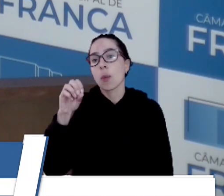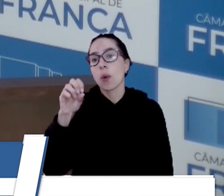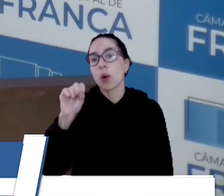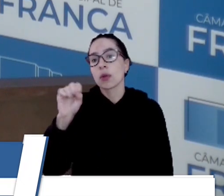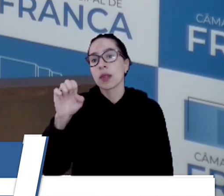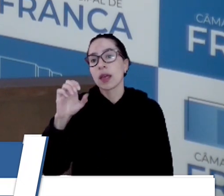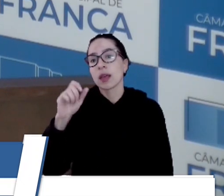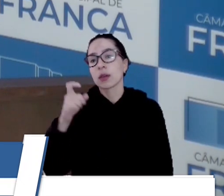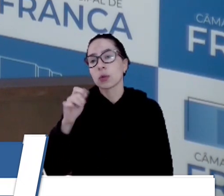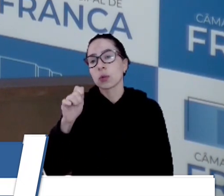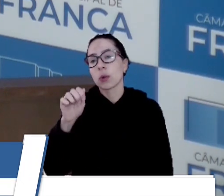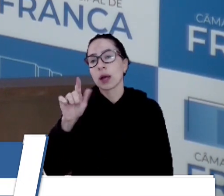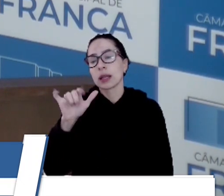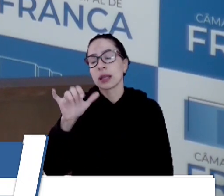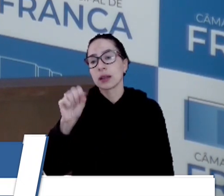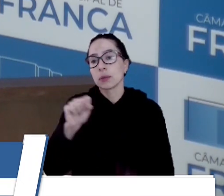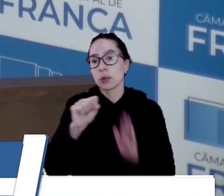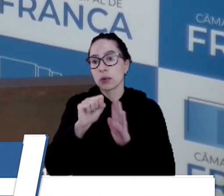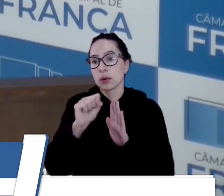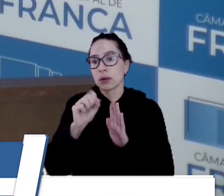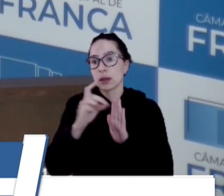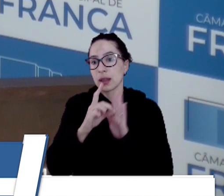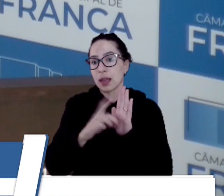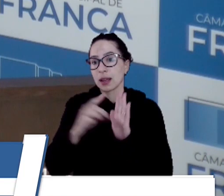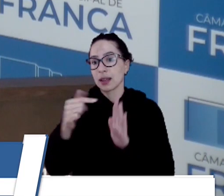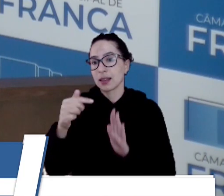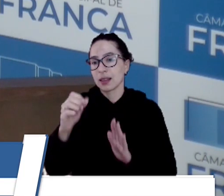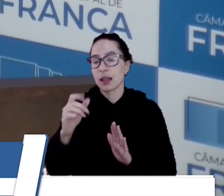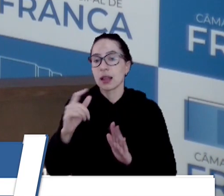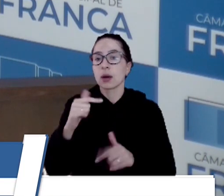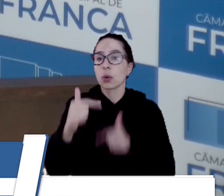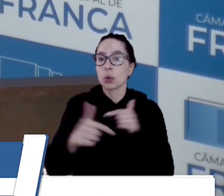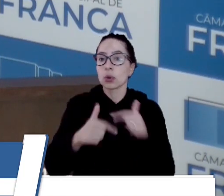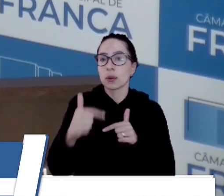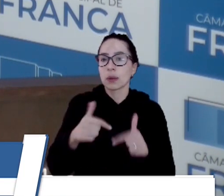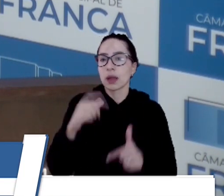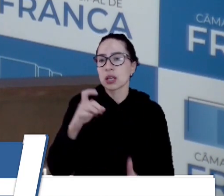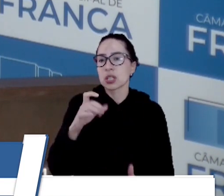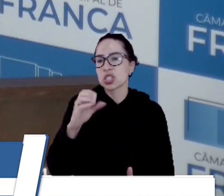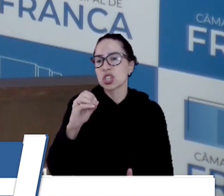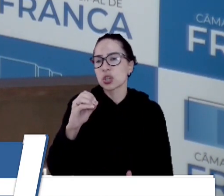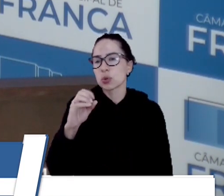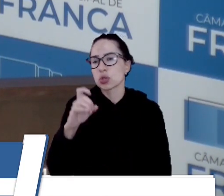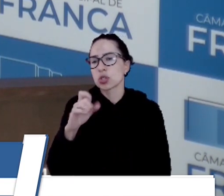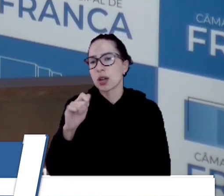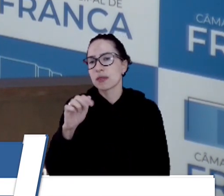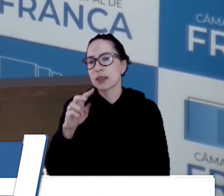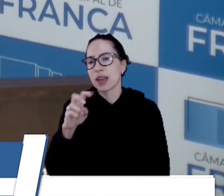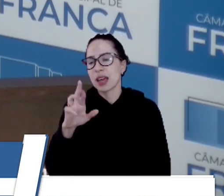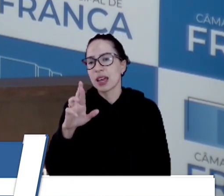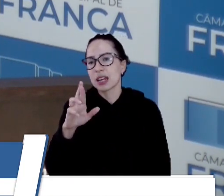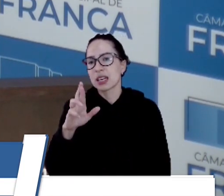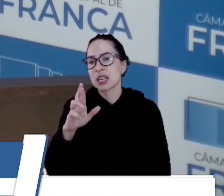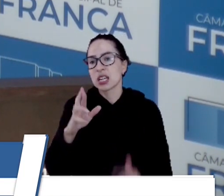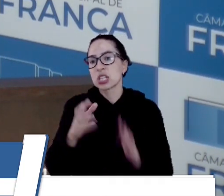século passado, com os trabalhos de Chico Xavier, mudou-se e tirou do rótulo de